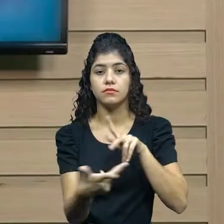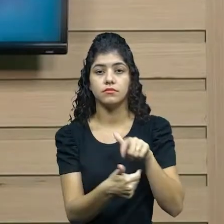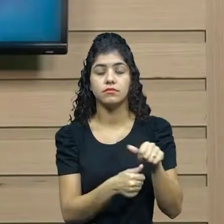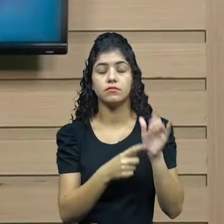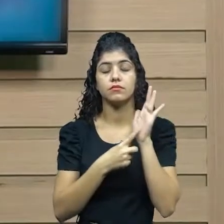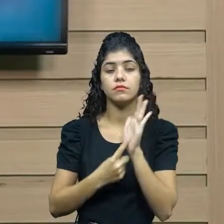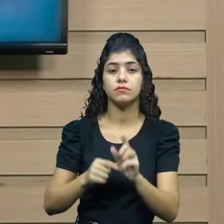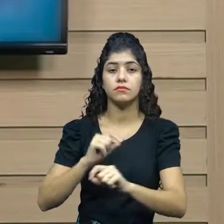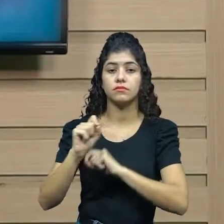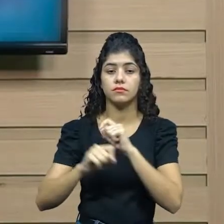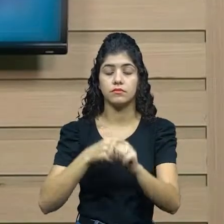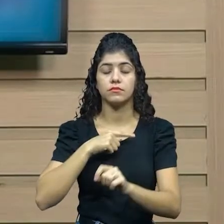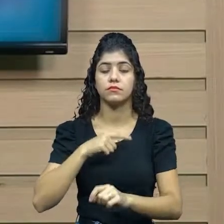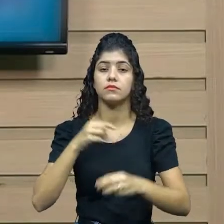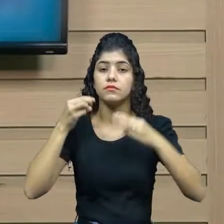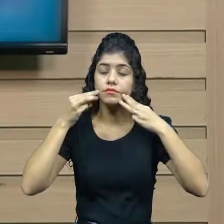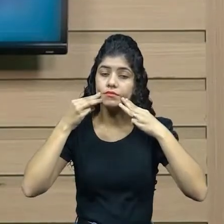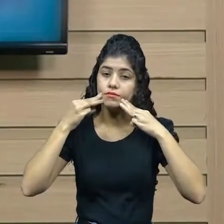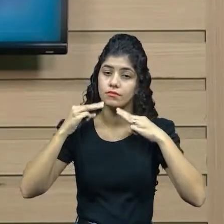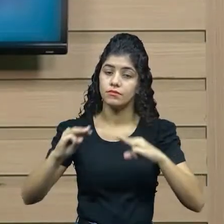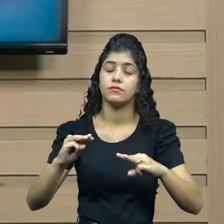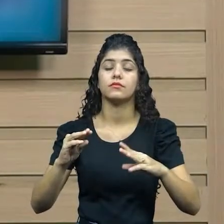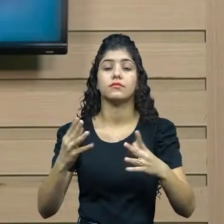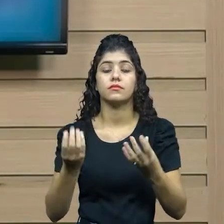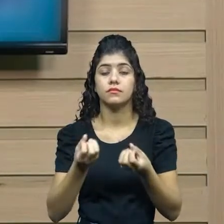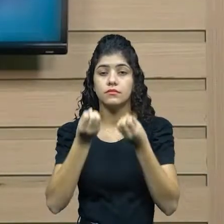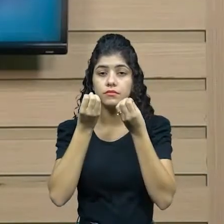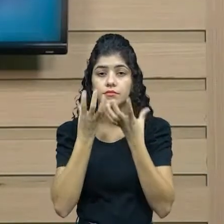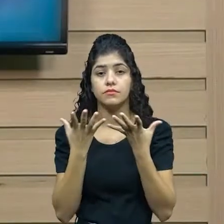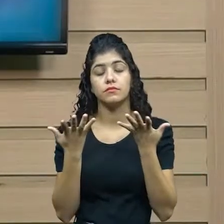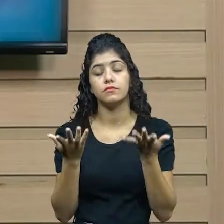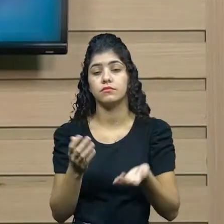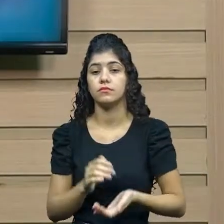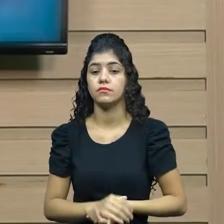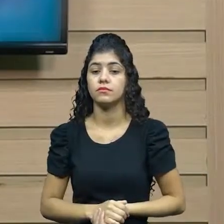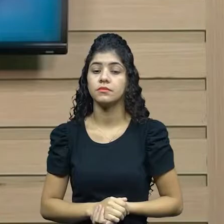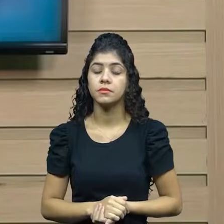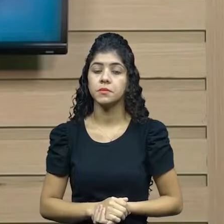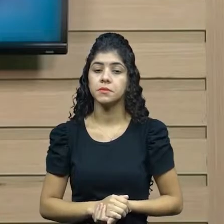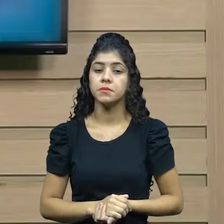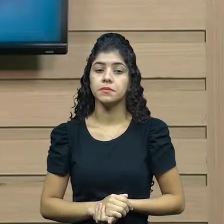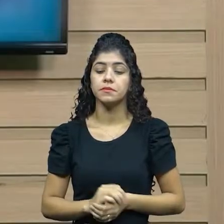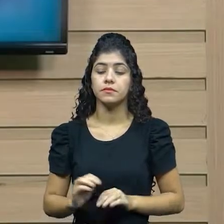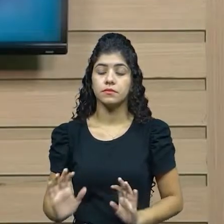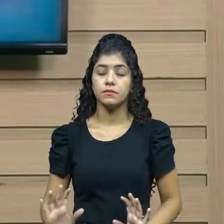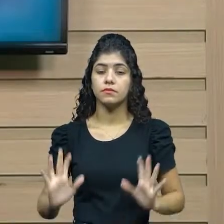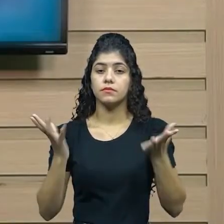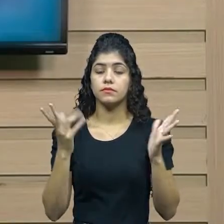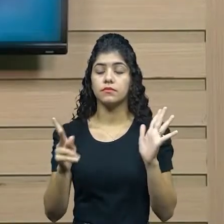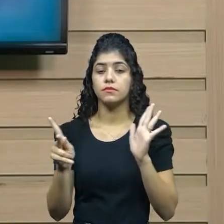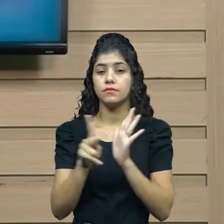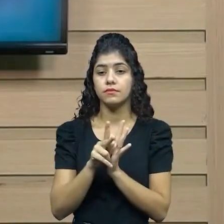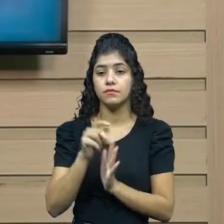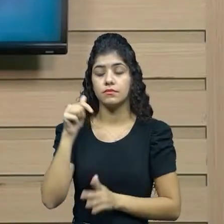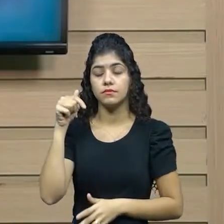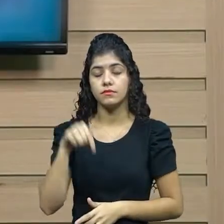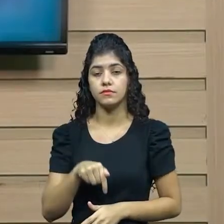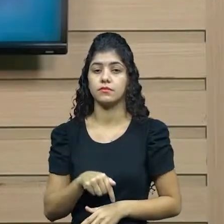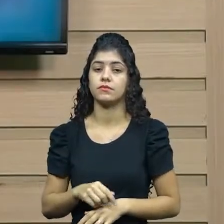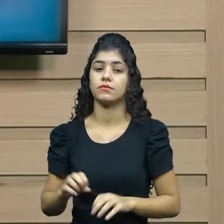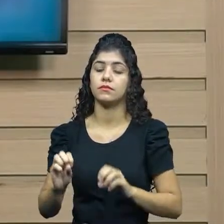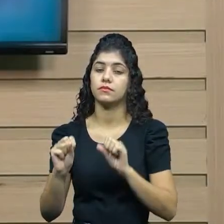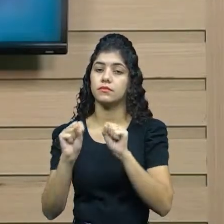uma evidência clara do marketing com relação a um evento específico, a um